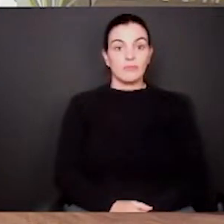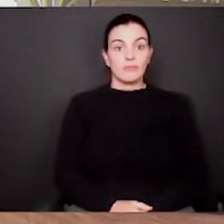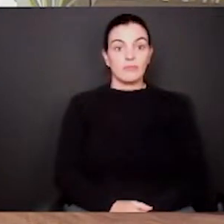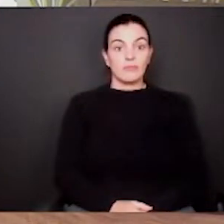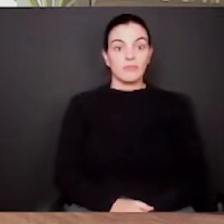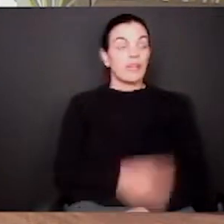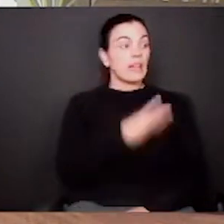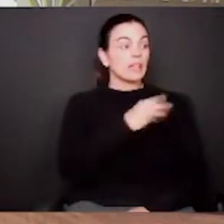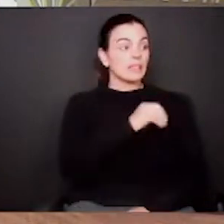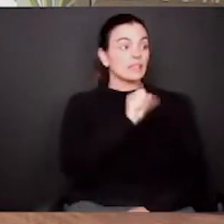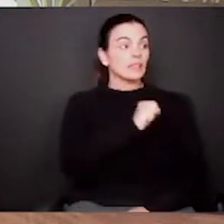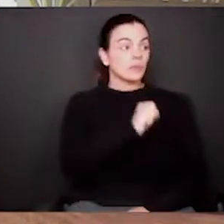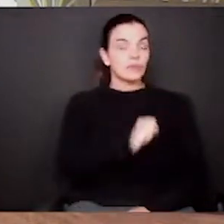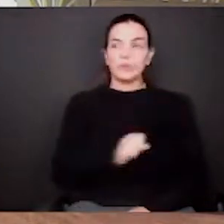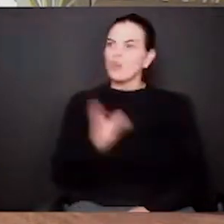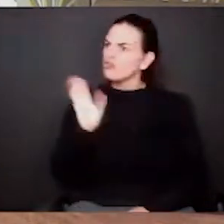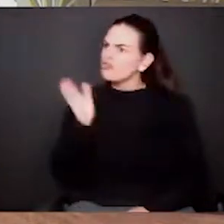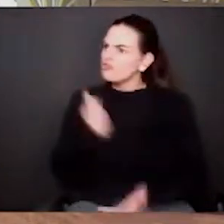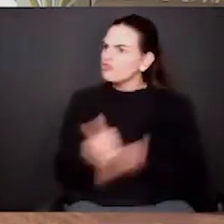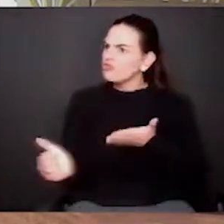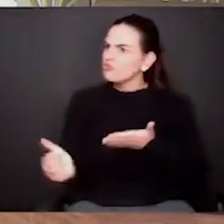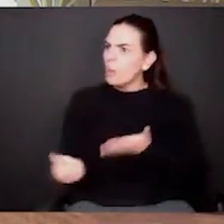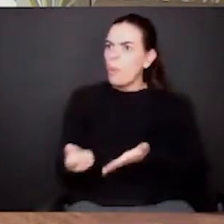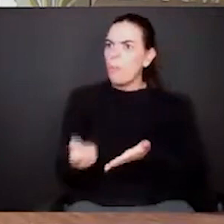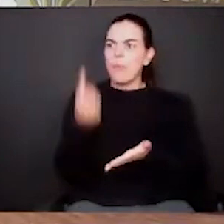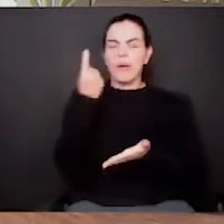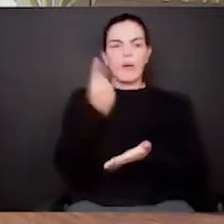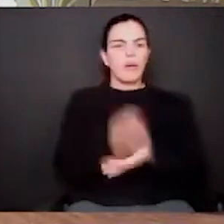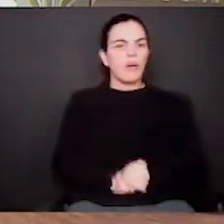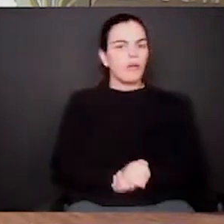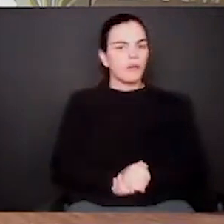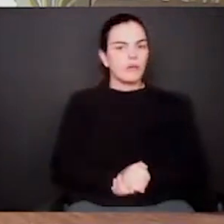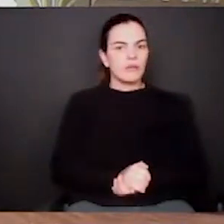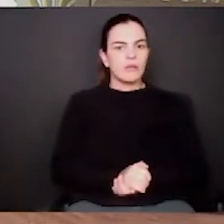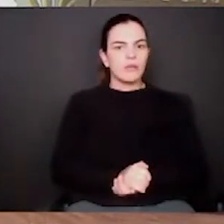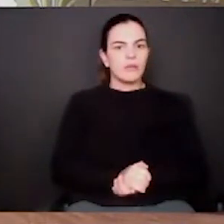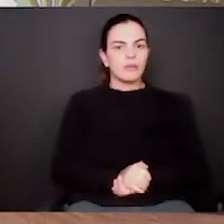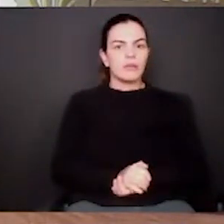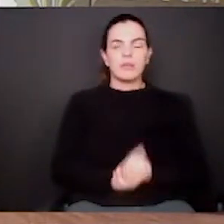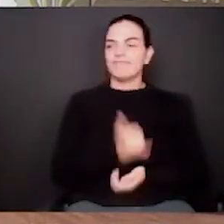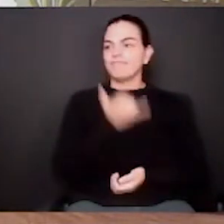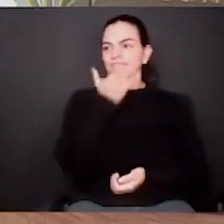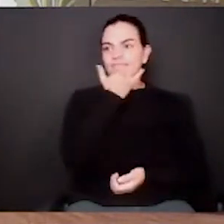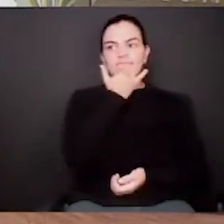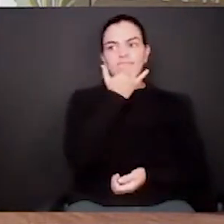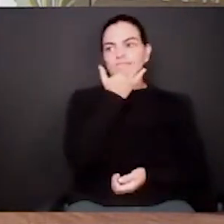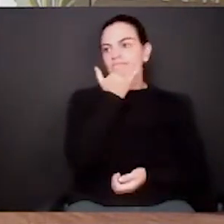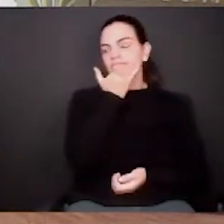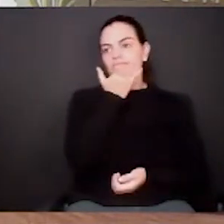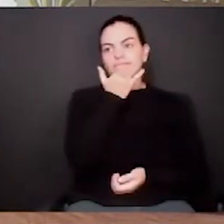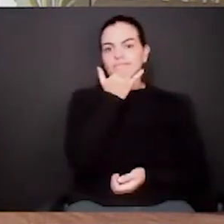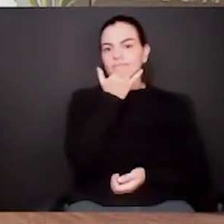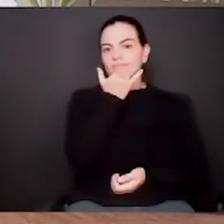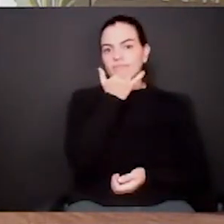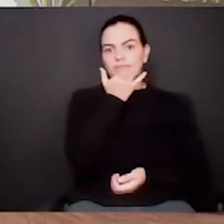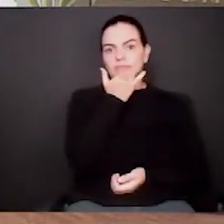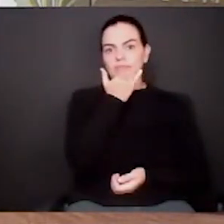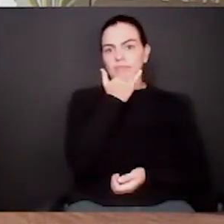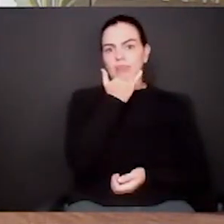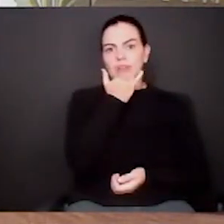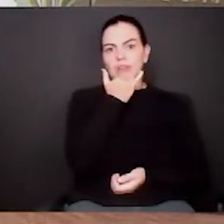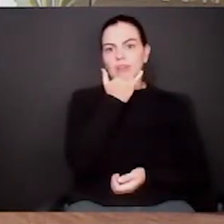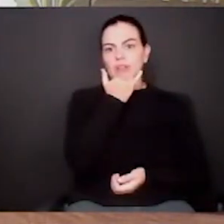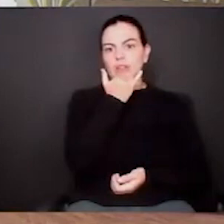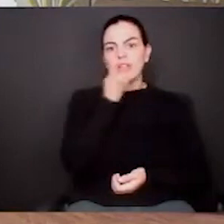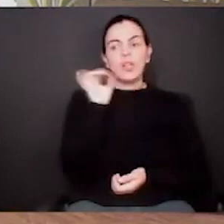o seu tempo. Virgem Maria. Então, me perdoe. Me perdoe porque... Bom, então, só para informar, senhor